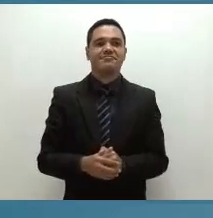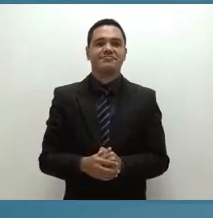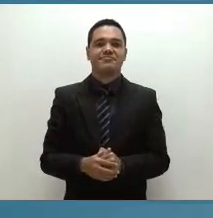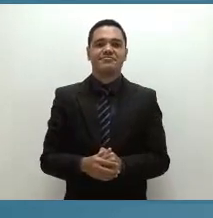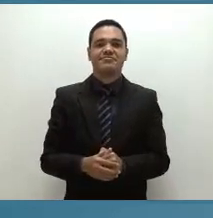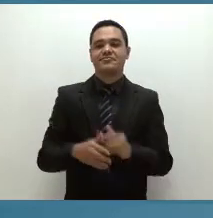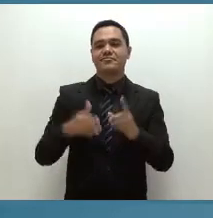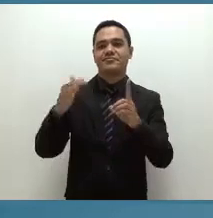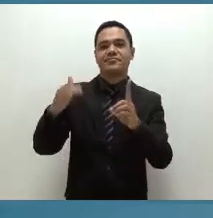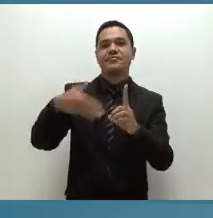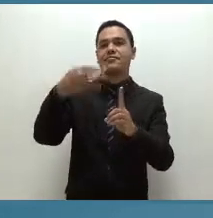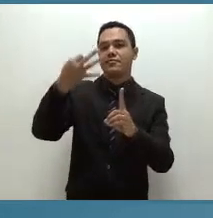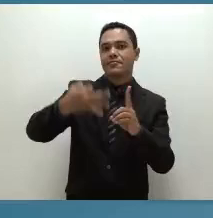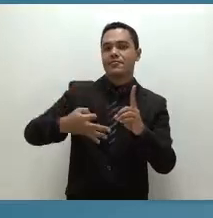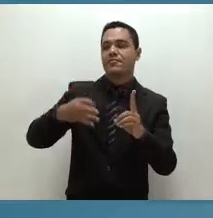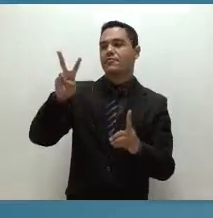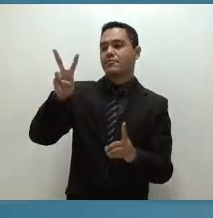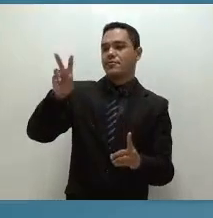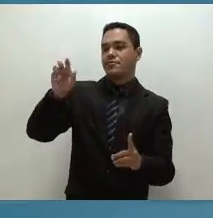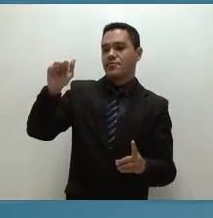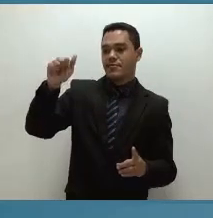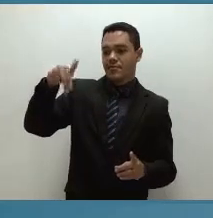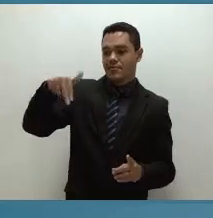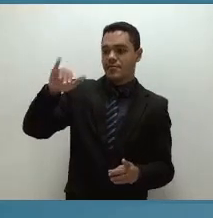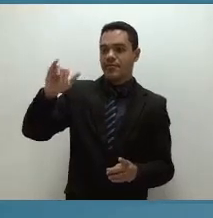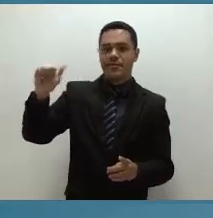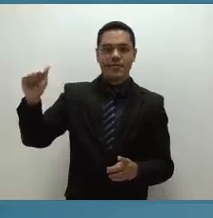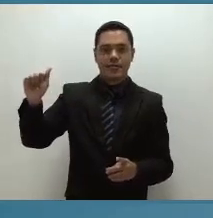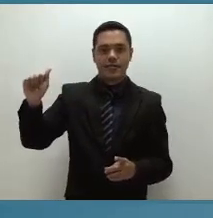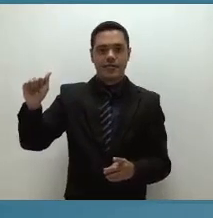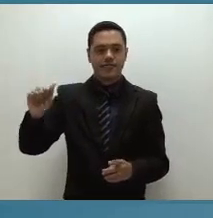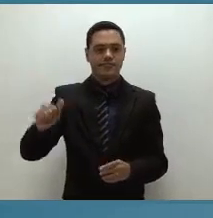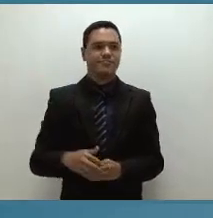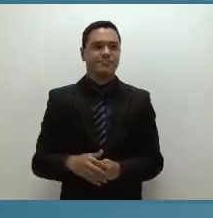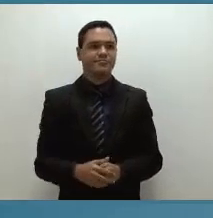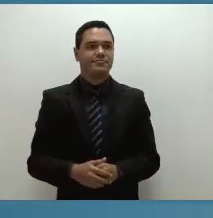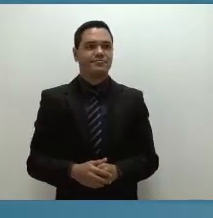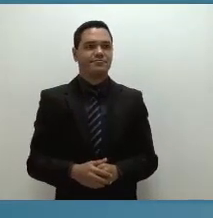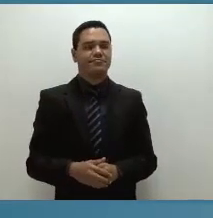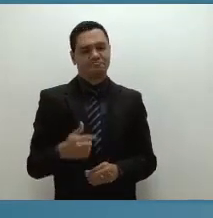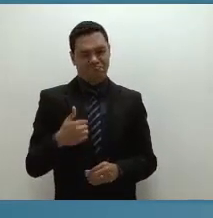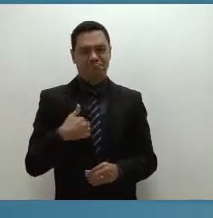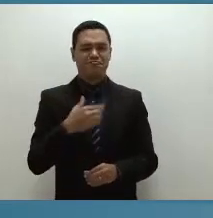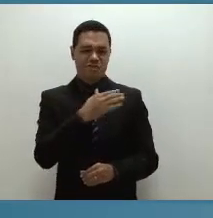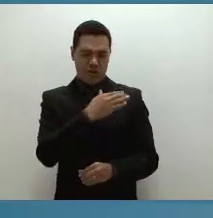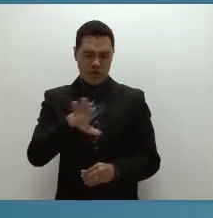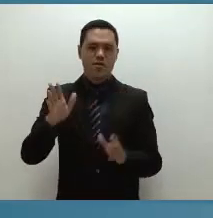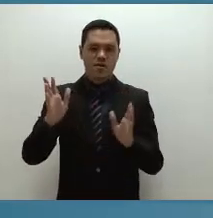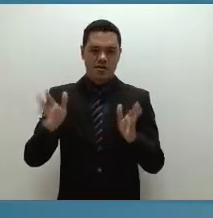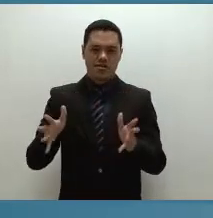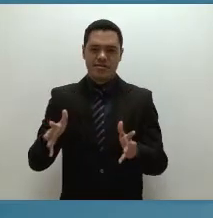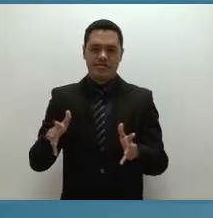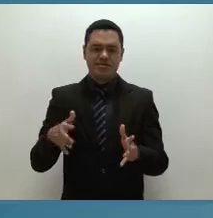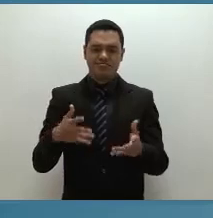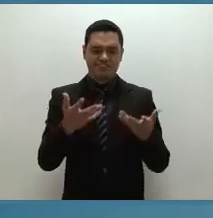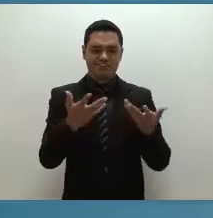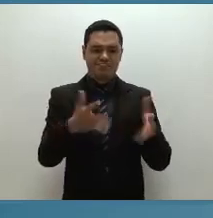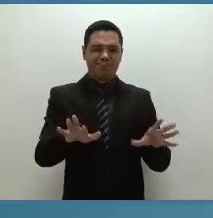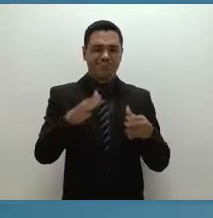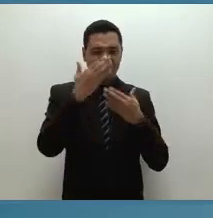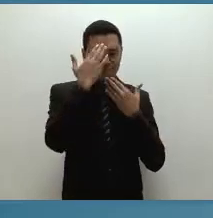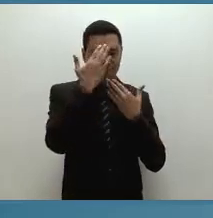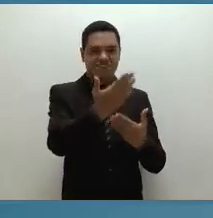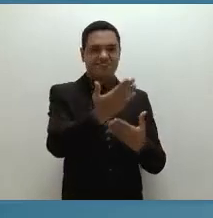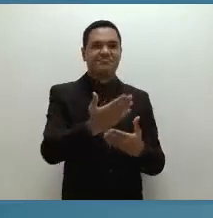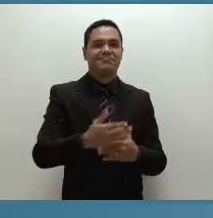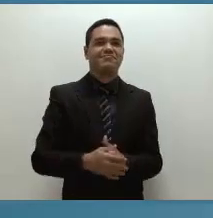Desembargadora Vânia Valente do Couto Forte Pitacunha? Desembargadora, já fui corregedora. Não tenho interesse, obrigada. Obrigada,